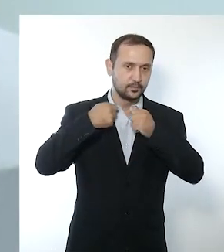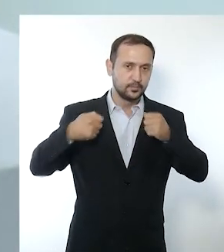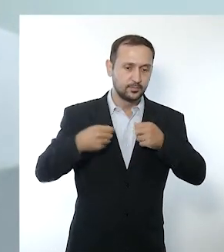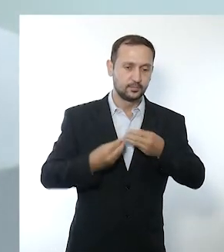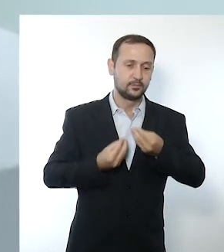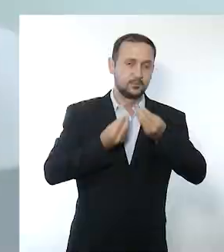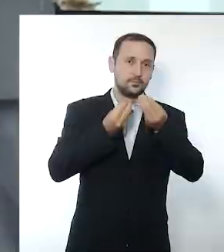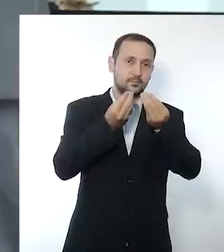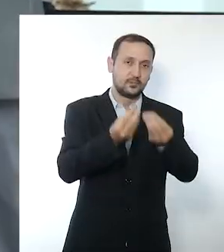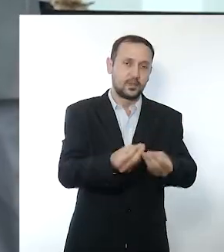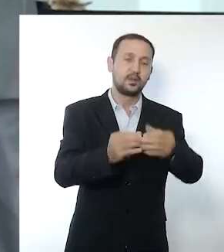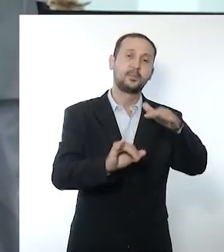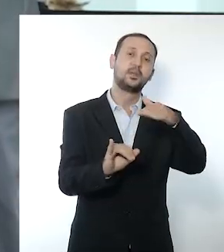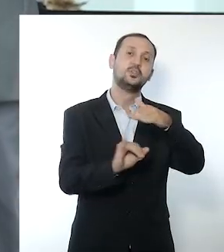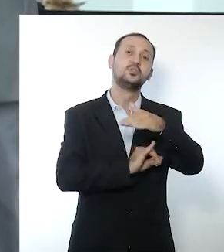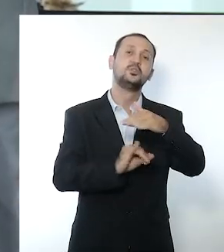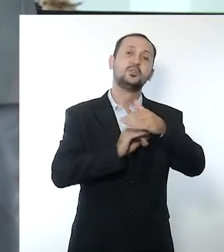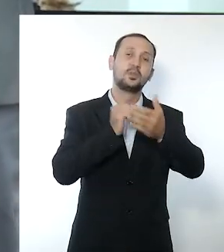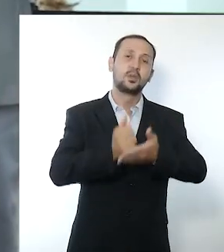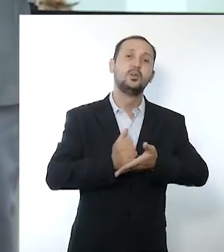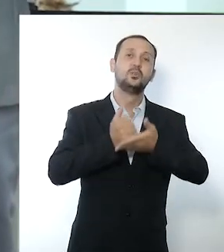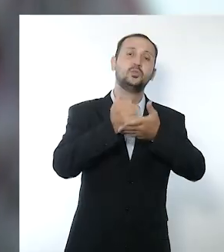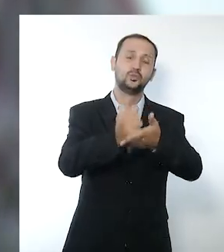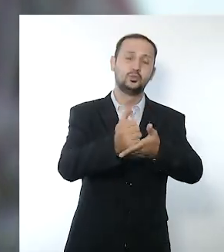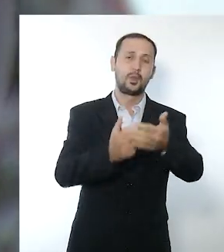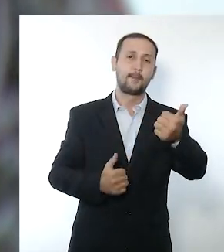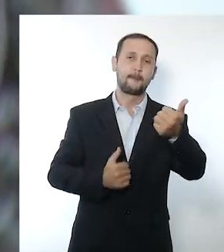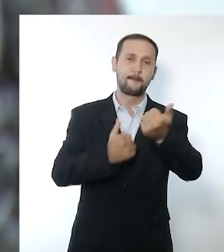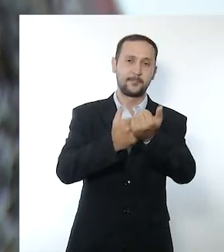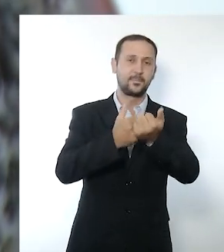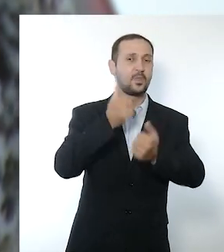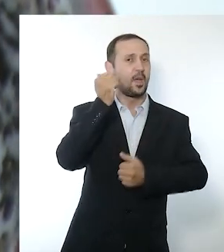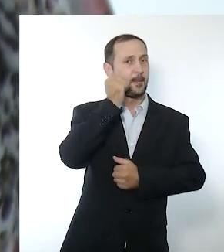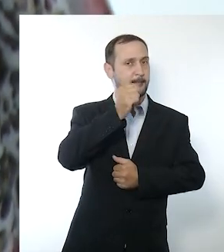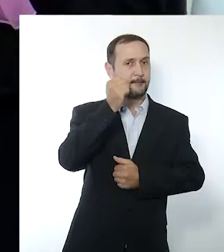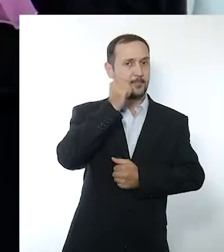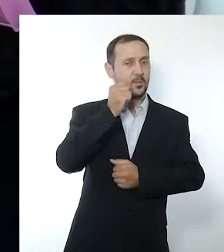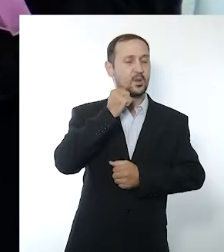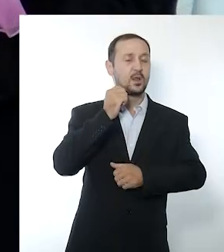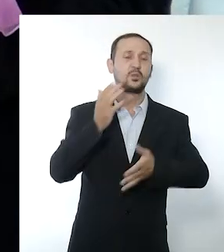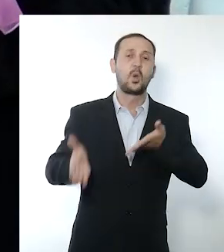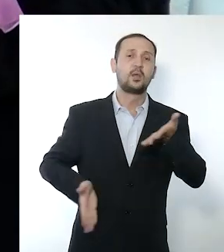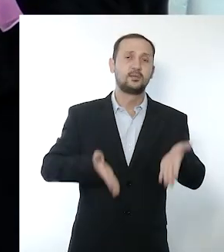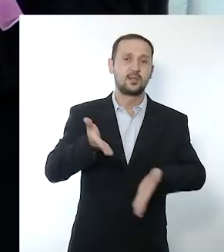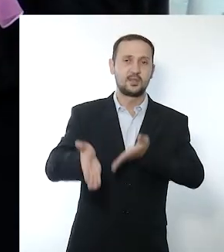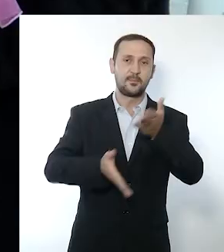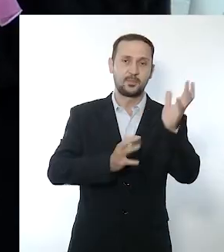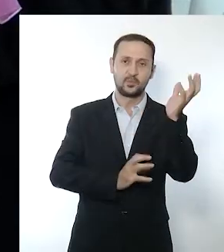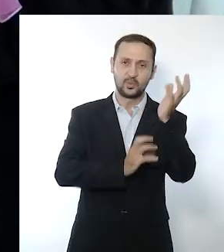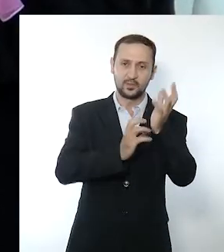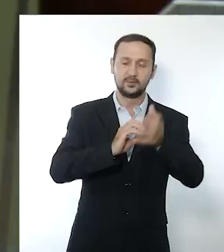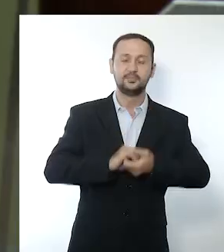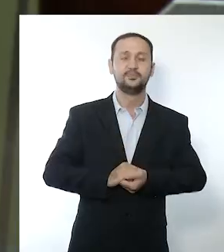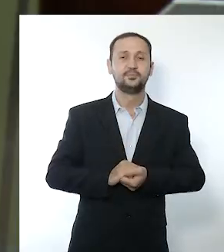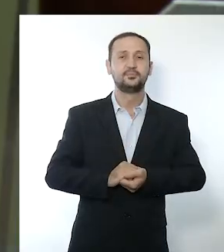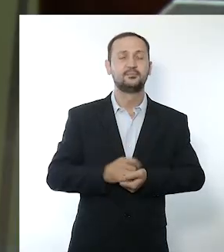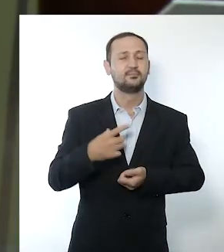a serem entregues a instituições que prestam apoio a mulheres em tratamento contra a doença. Nós fechamos com chave